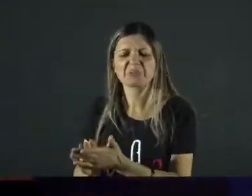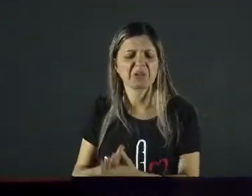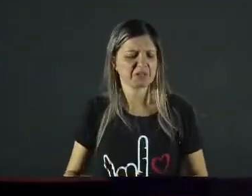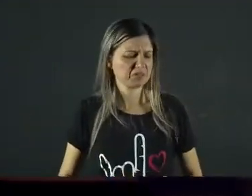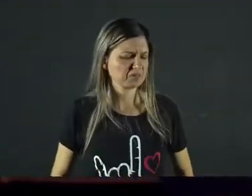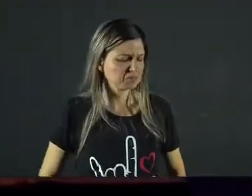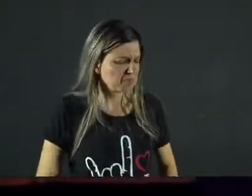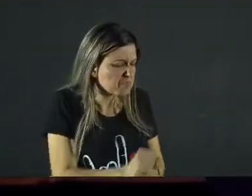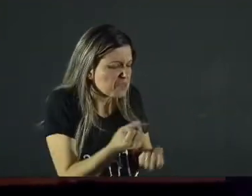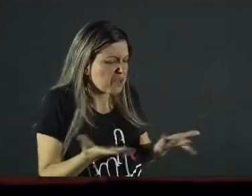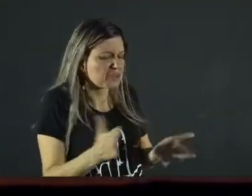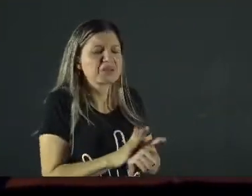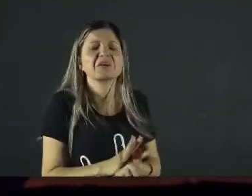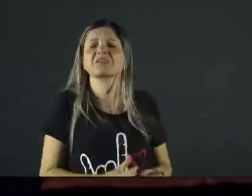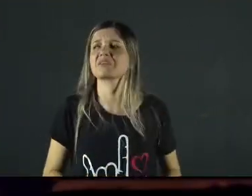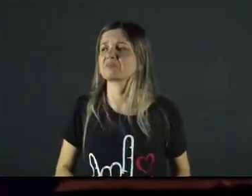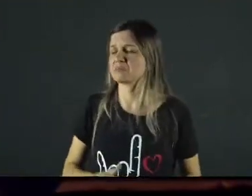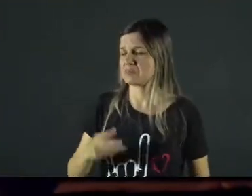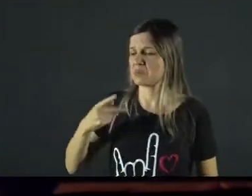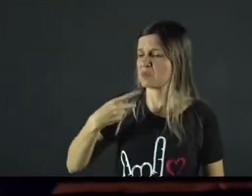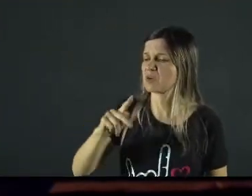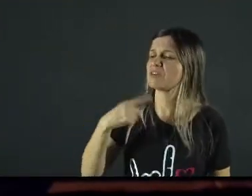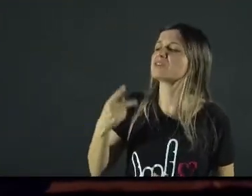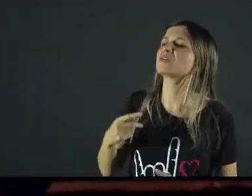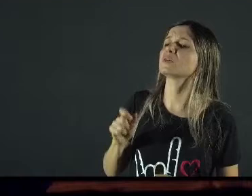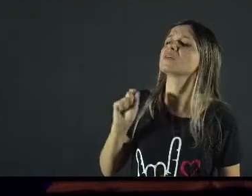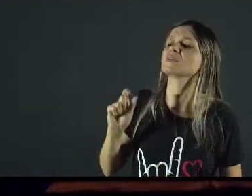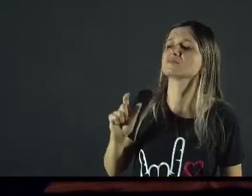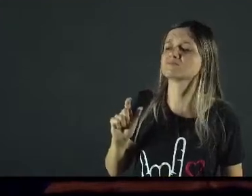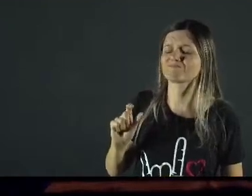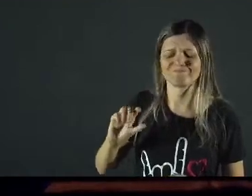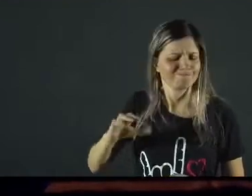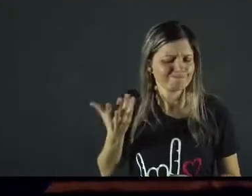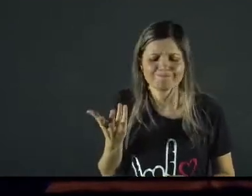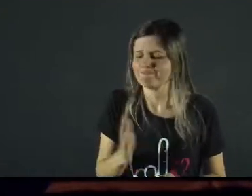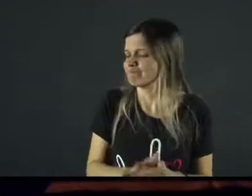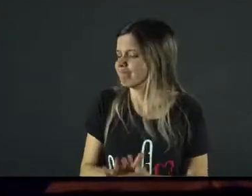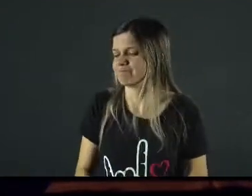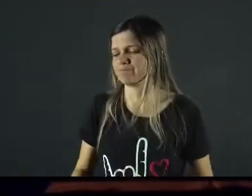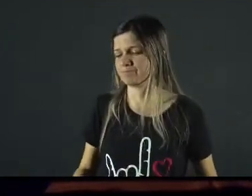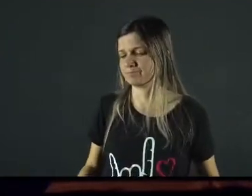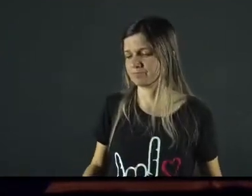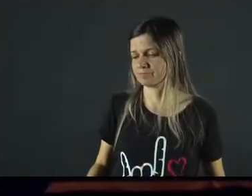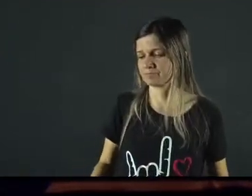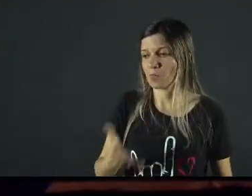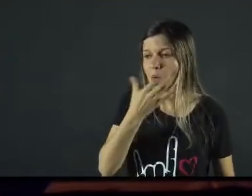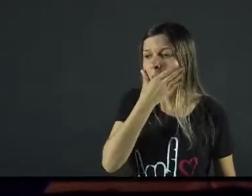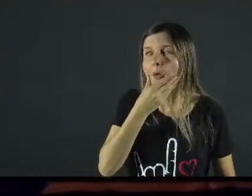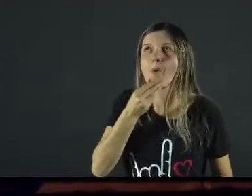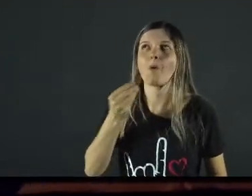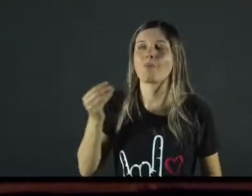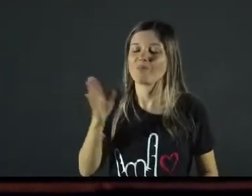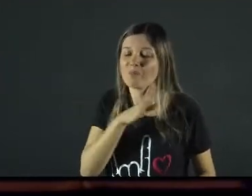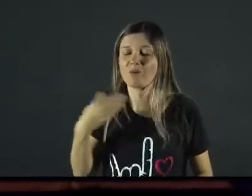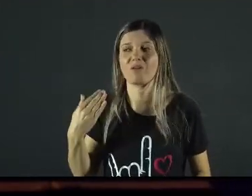para ele: e aí, como é que foi? E ele disse: nada aconteceu, o garoto não